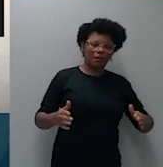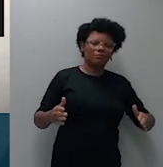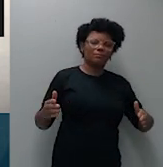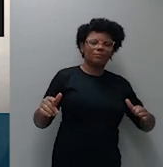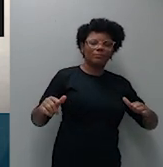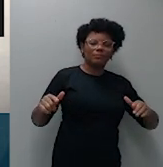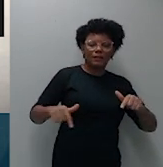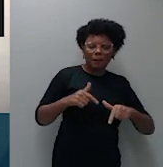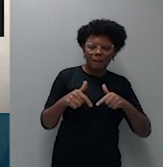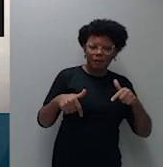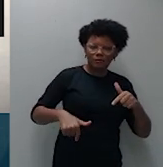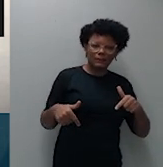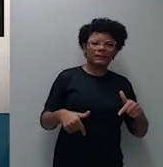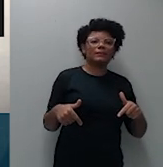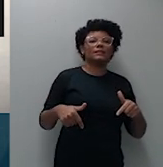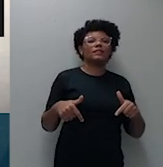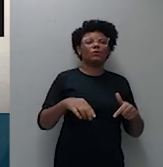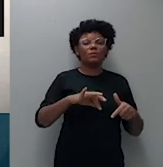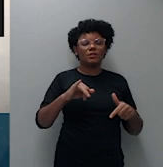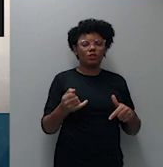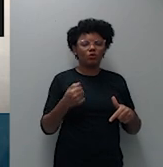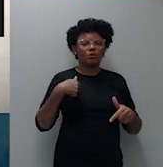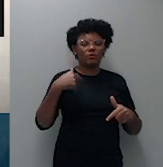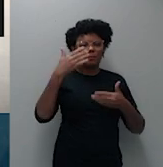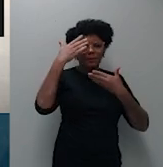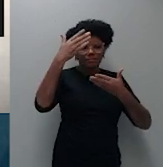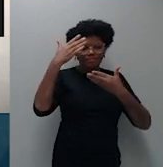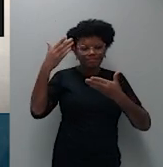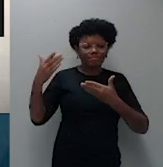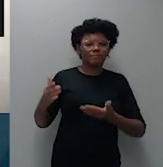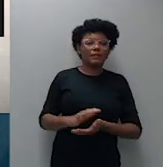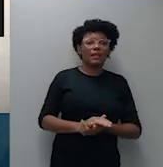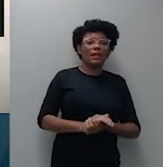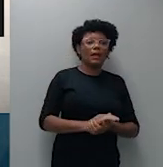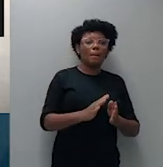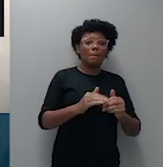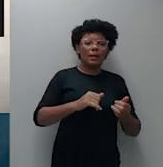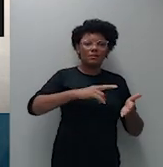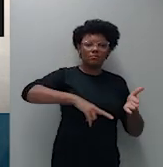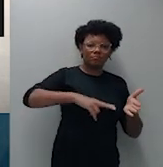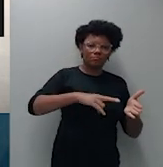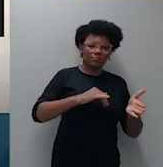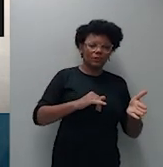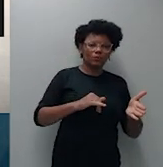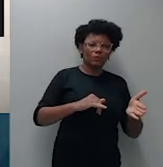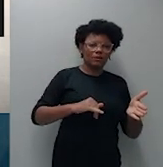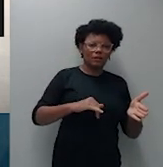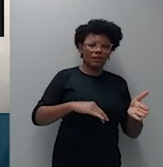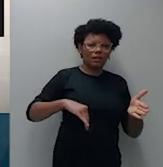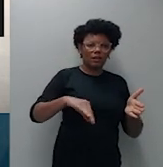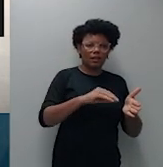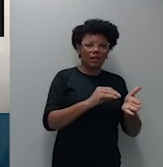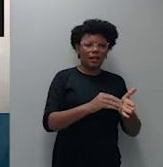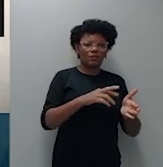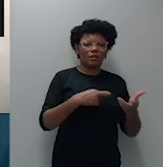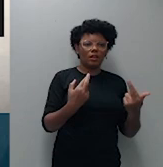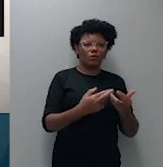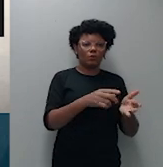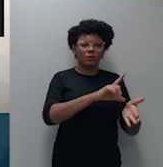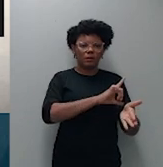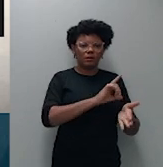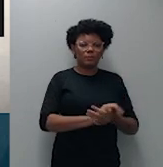no canal nosso trabalho também os nossos Agradecimento eu peço a leitura da ata relativa a sessão